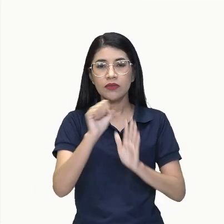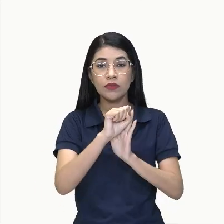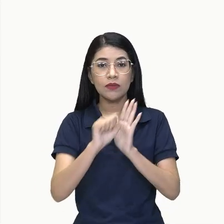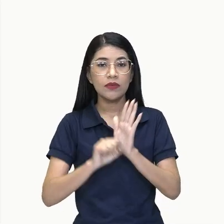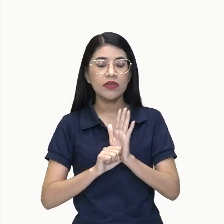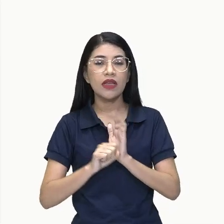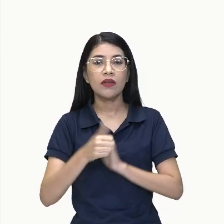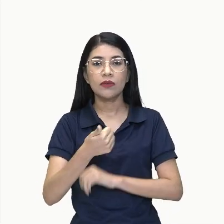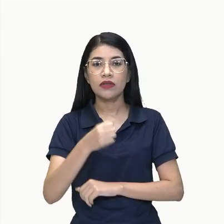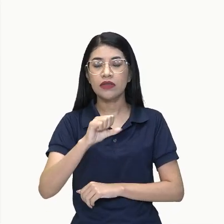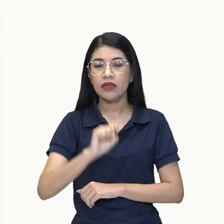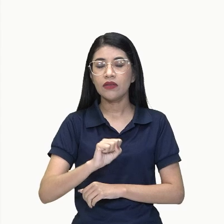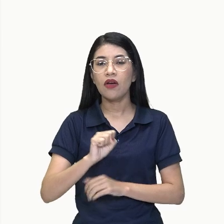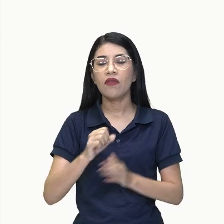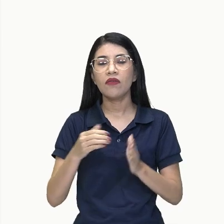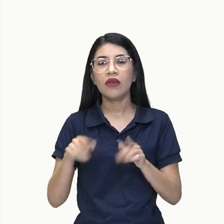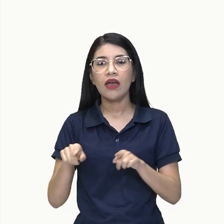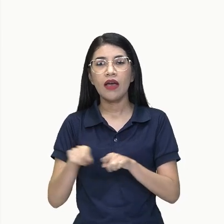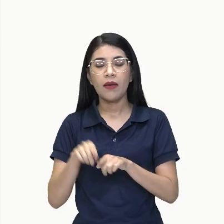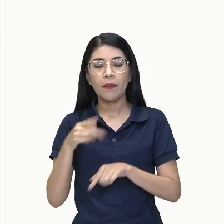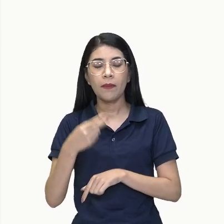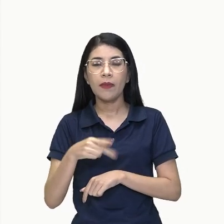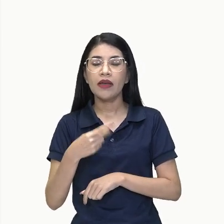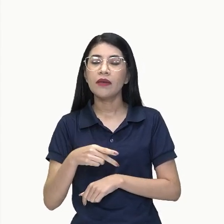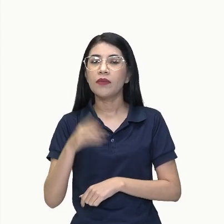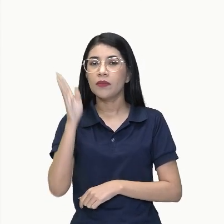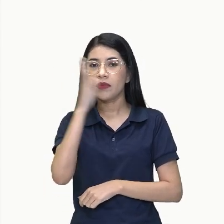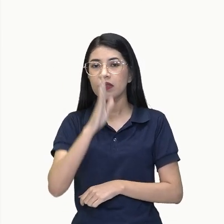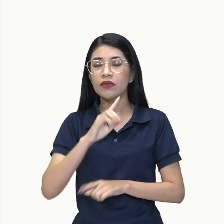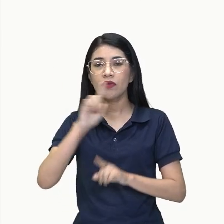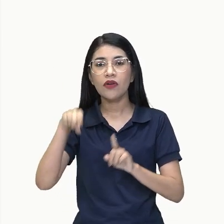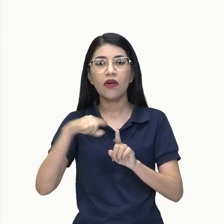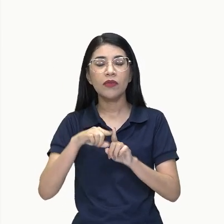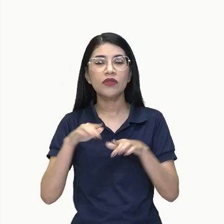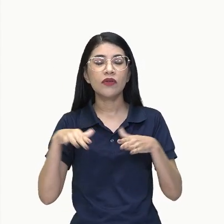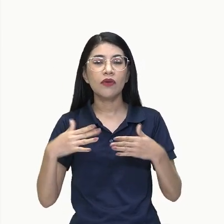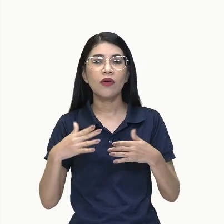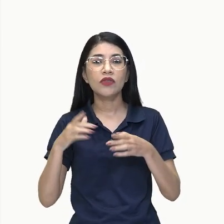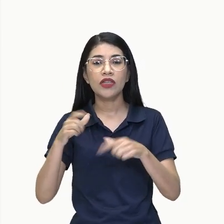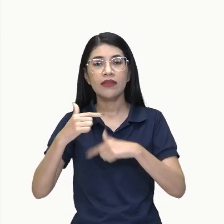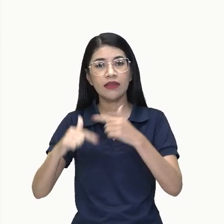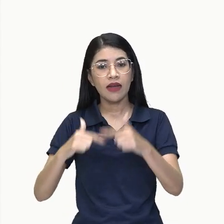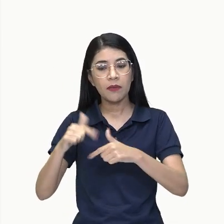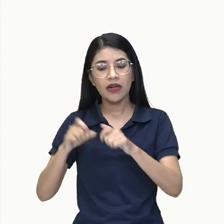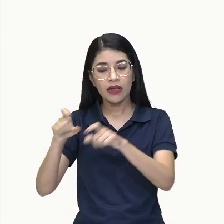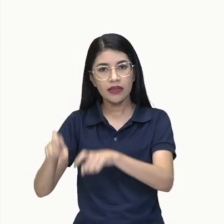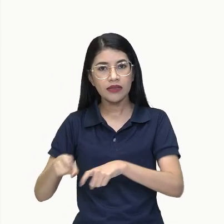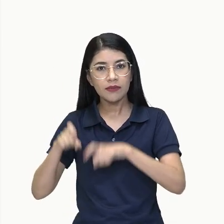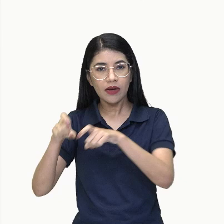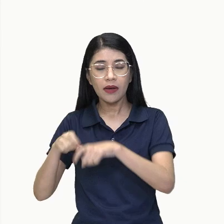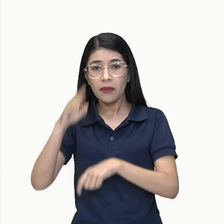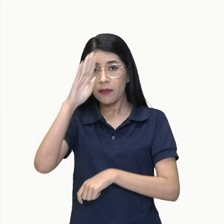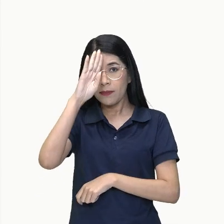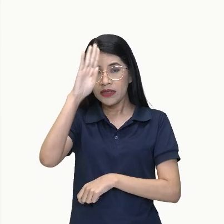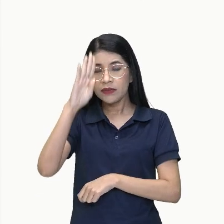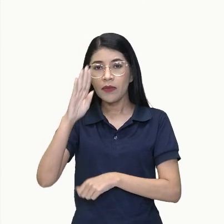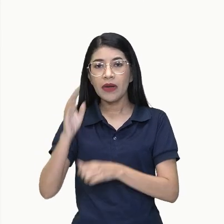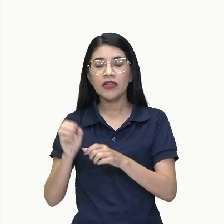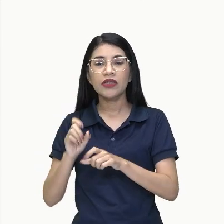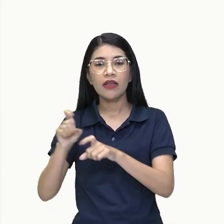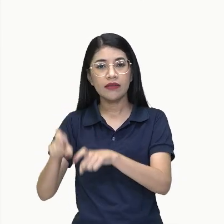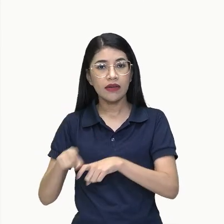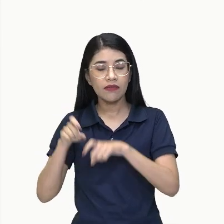século XIX, aqui para o Brasil, com a finalidade de trabalhar nas lavouras, principalmente ali na lavoura de